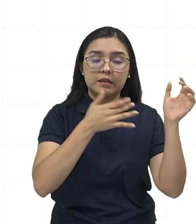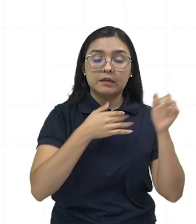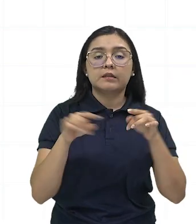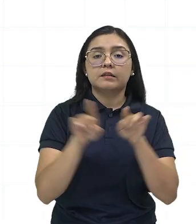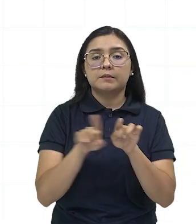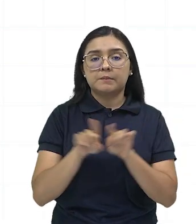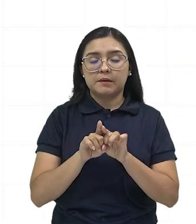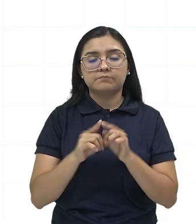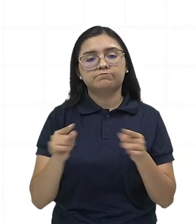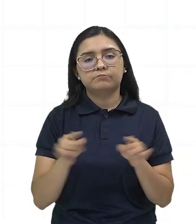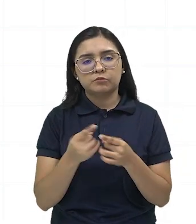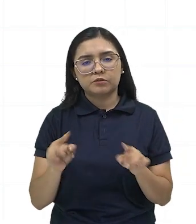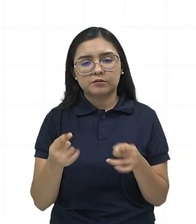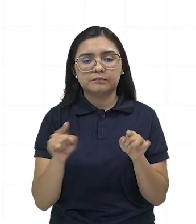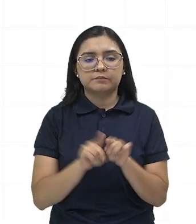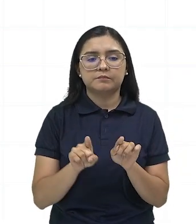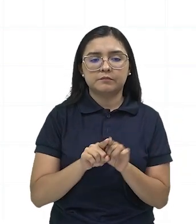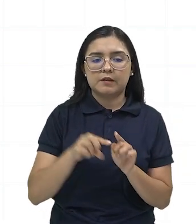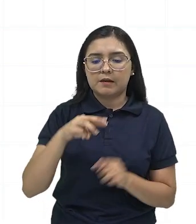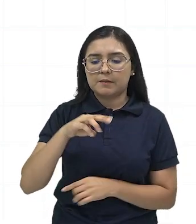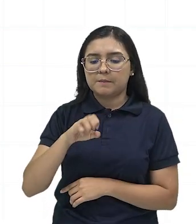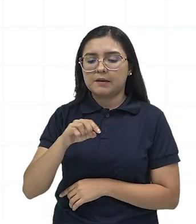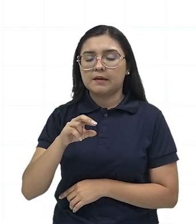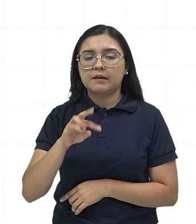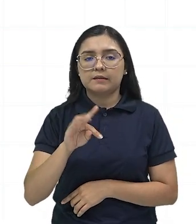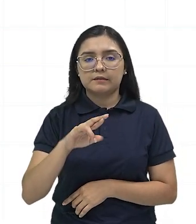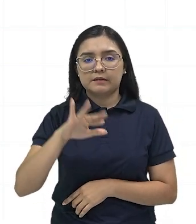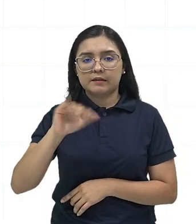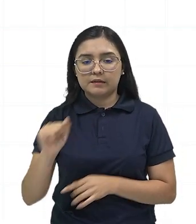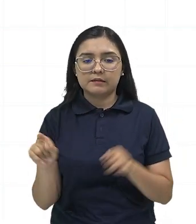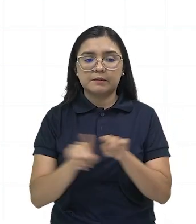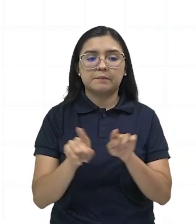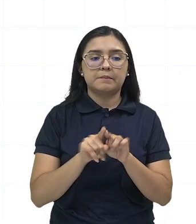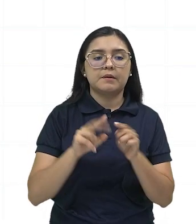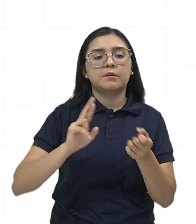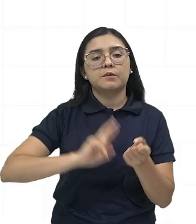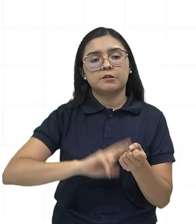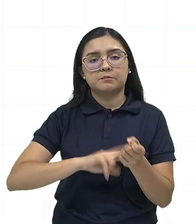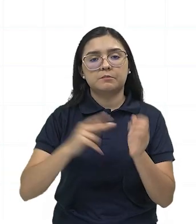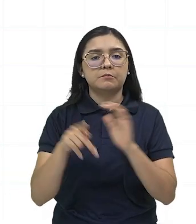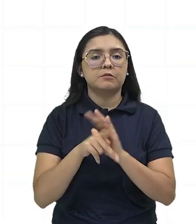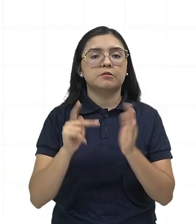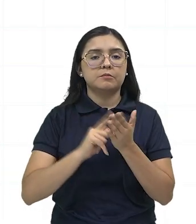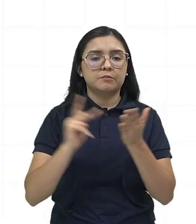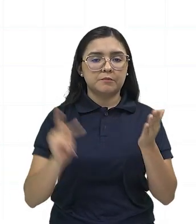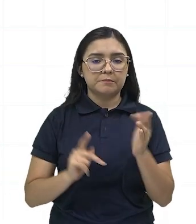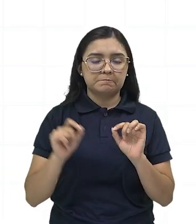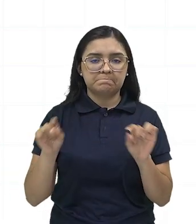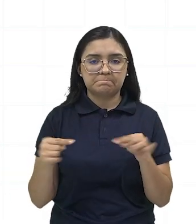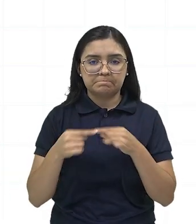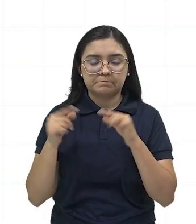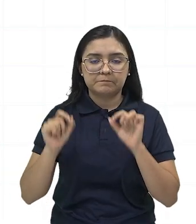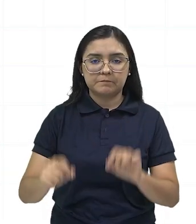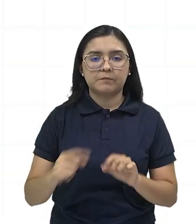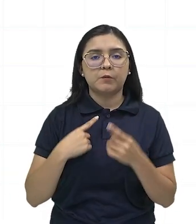musical? Aqui a métrica e o ritmo do poema vão criar também essa proximidade com a